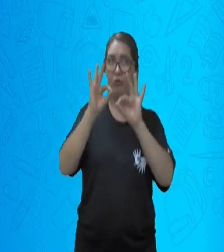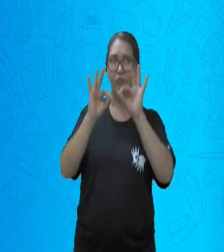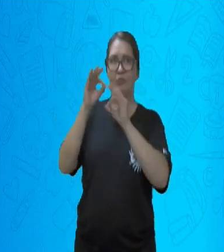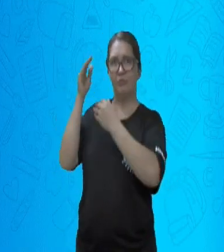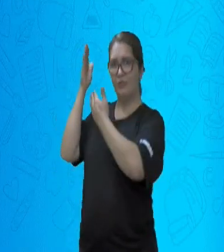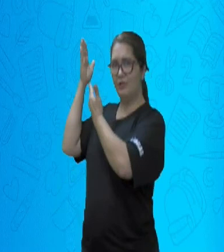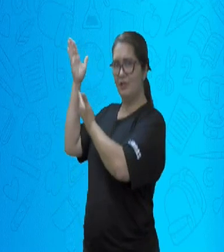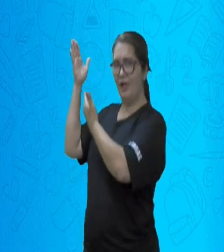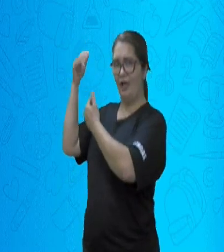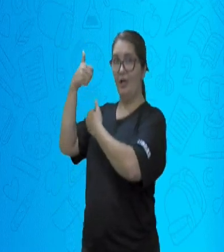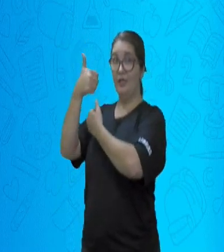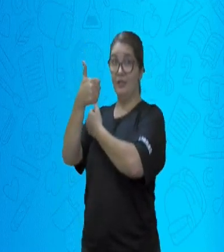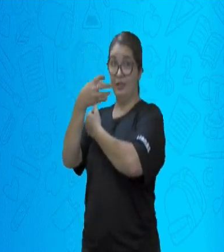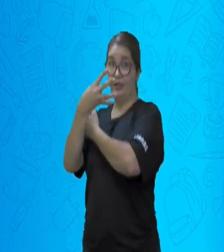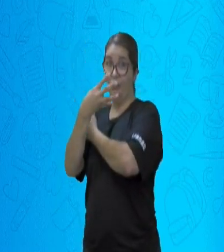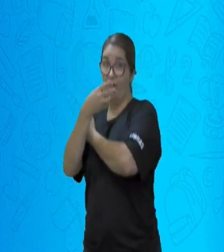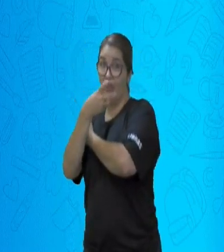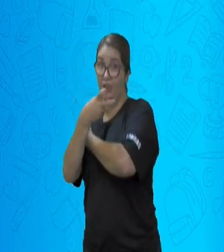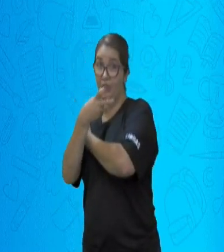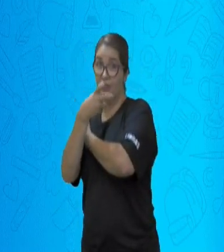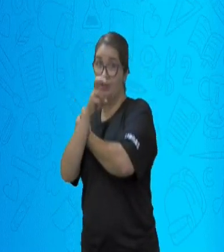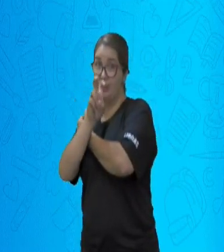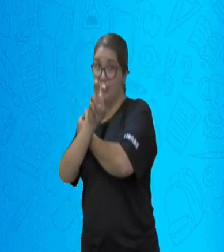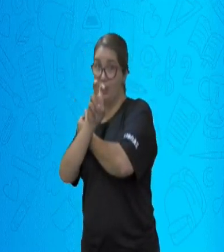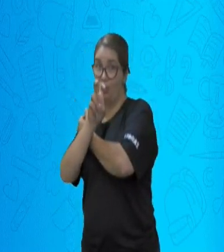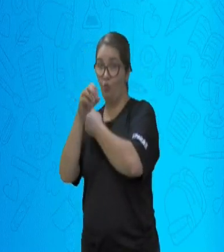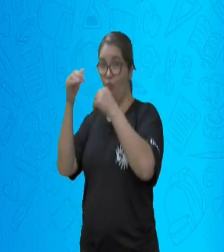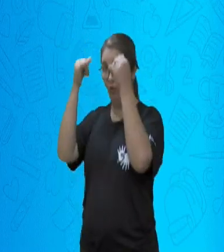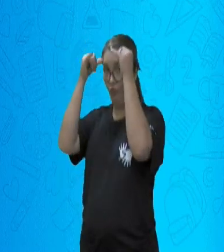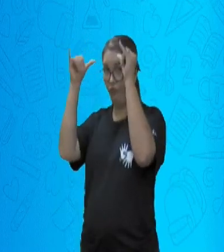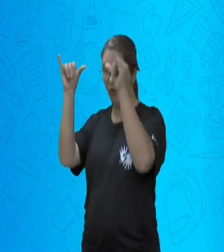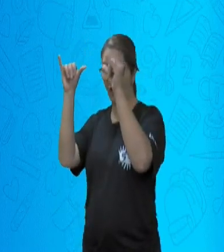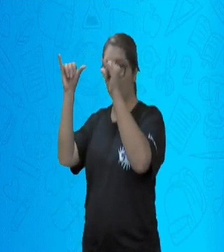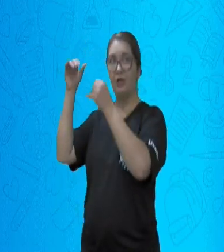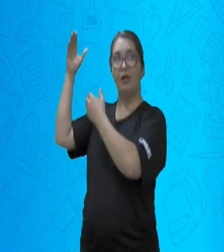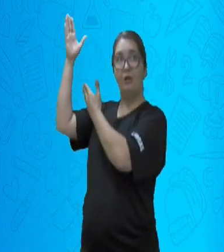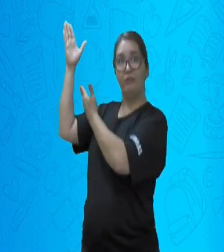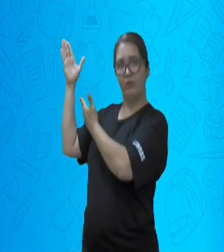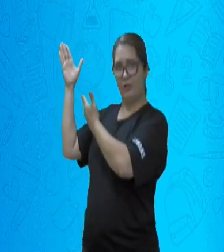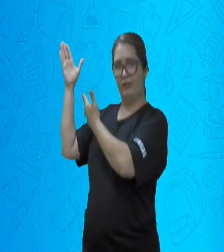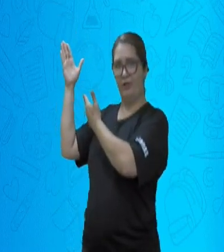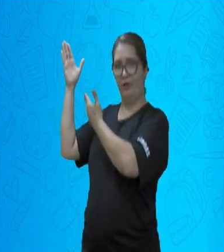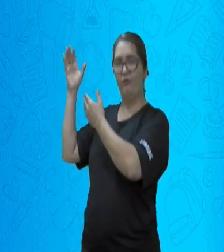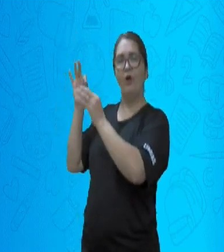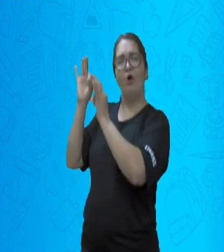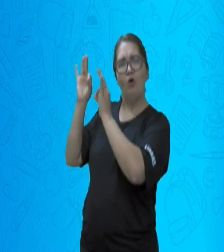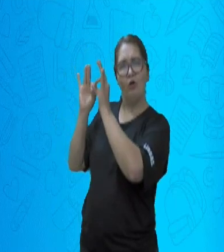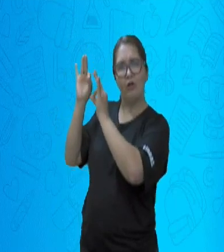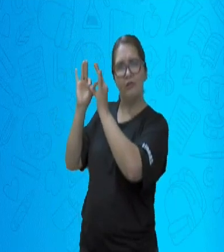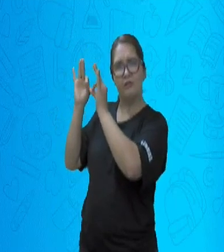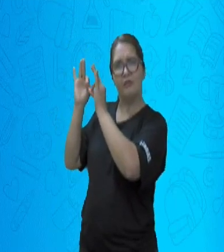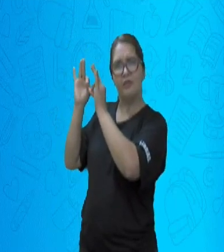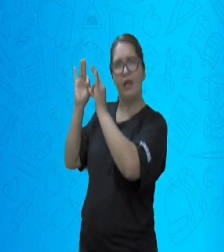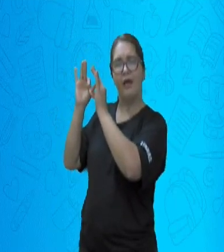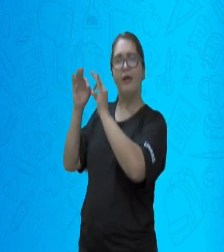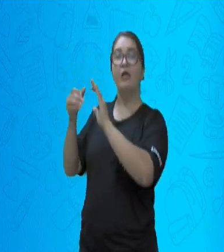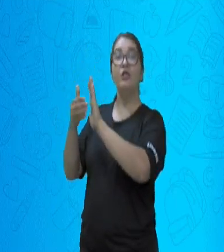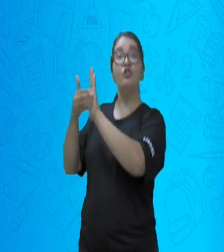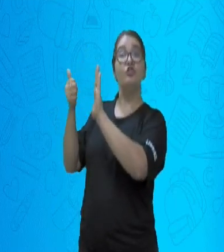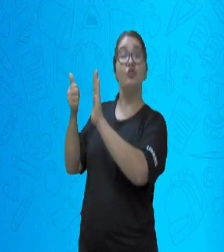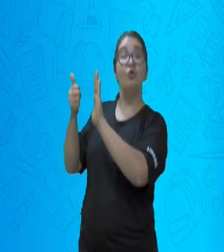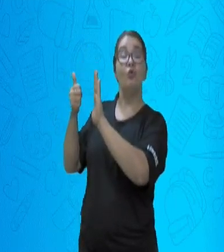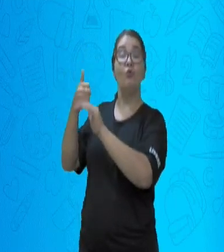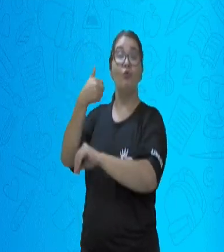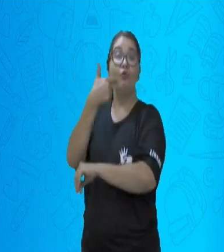tinha 145 vacas. Posicionamos o sinal e colocamos aqui quantas vacas nós precisamos